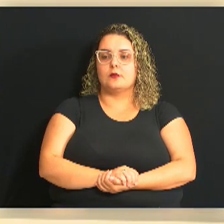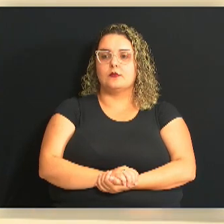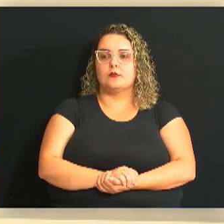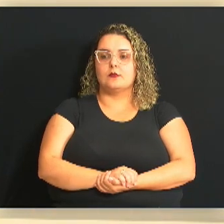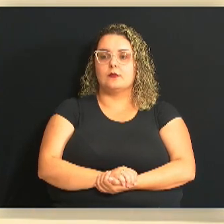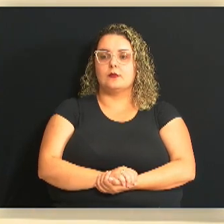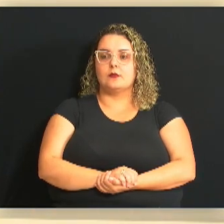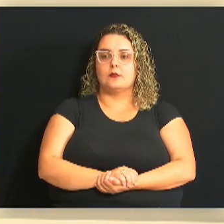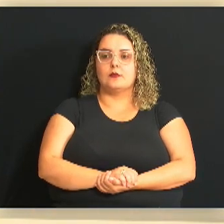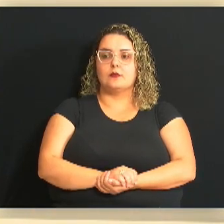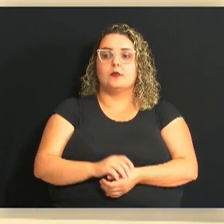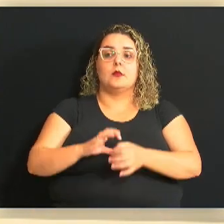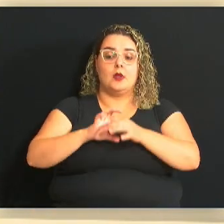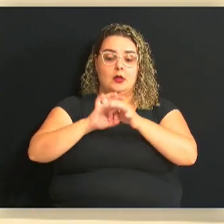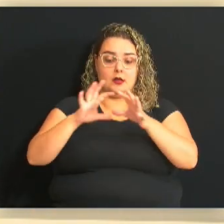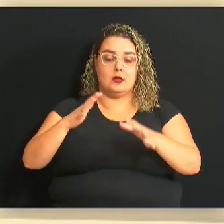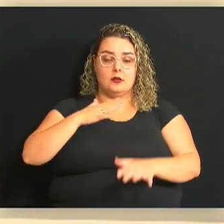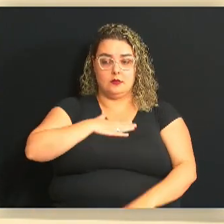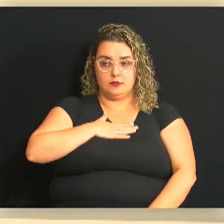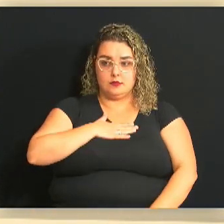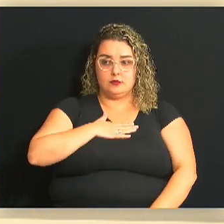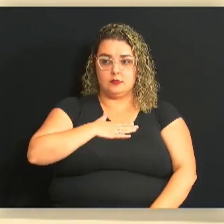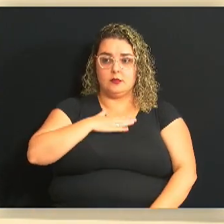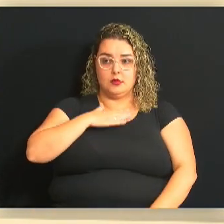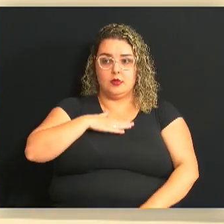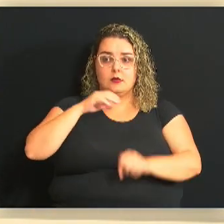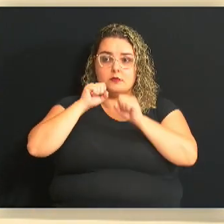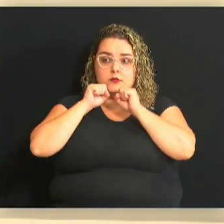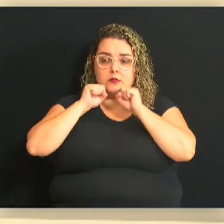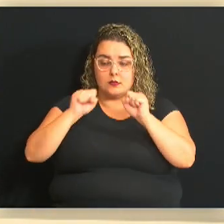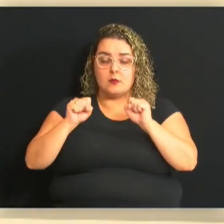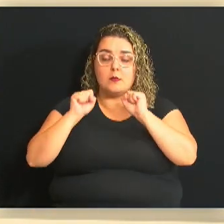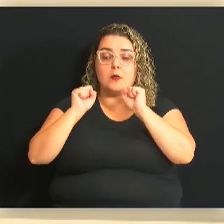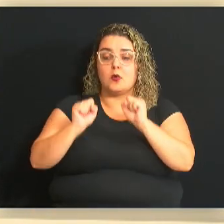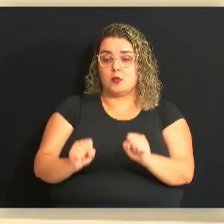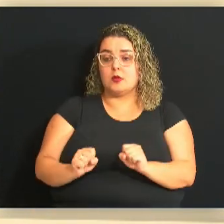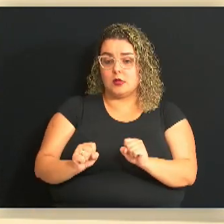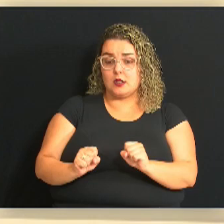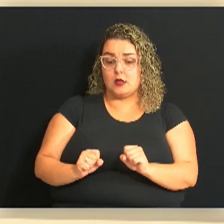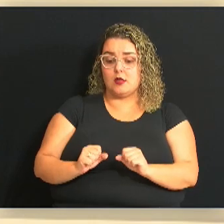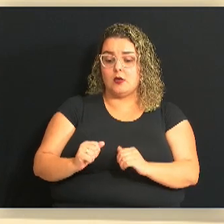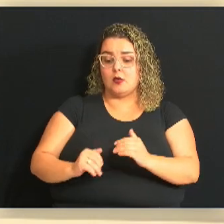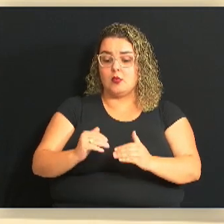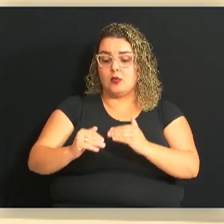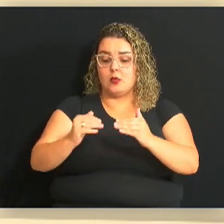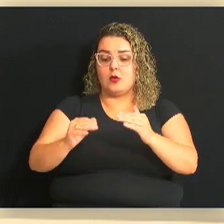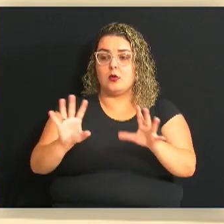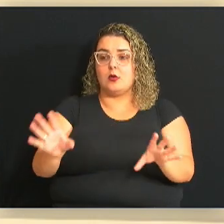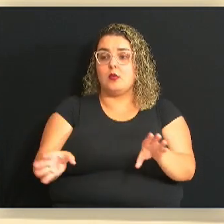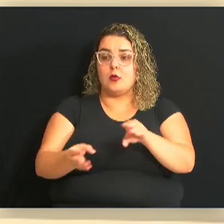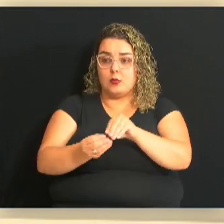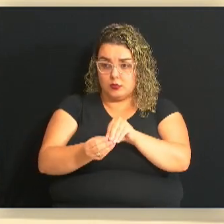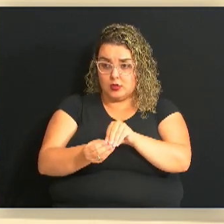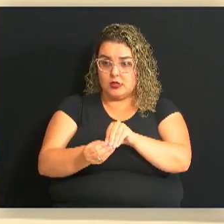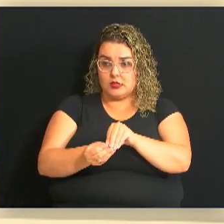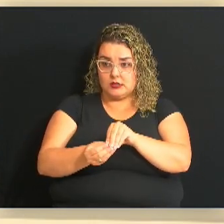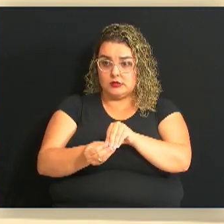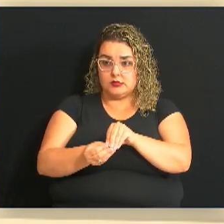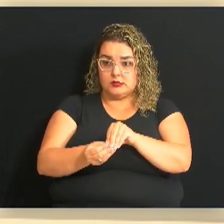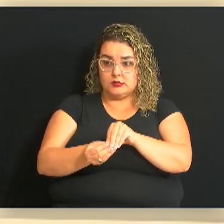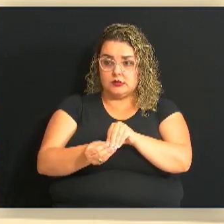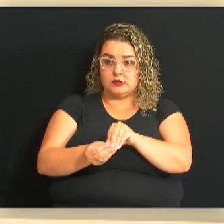que me autorizaram em a minha assessoria poder construir uma síntese e acabar